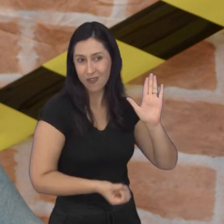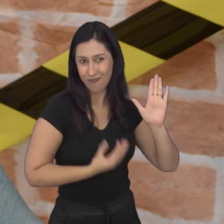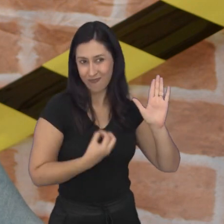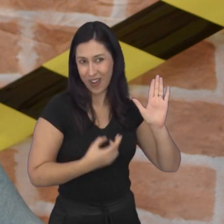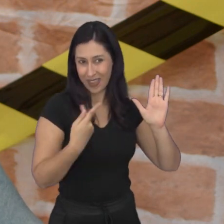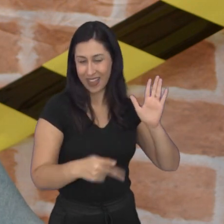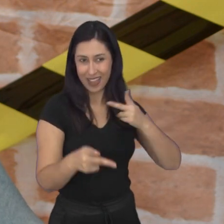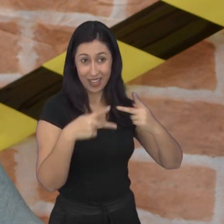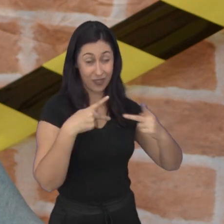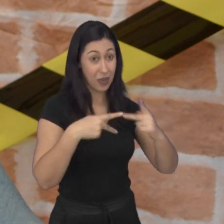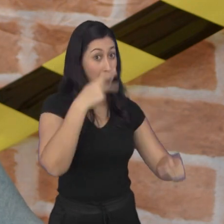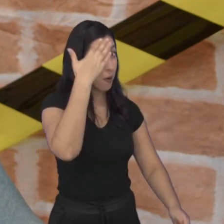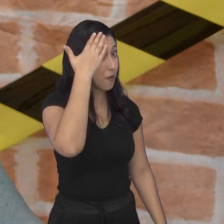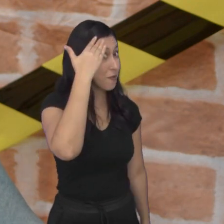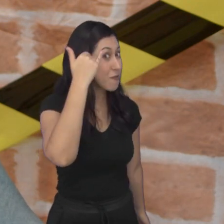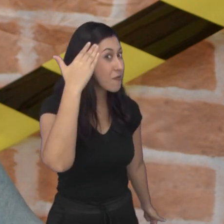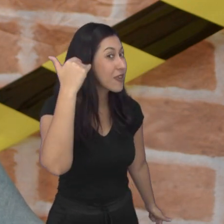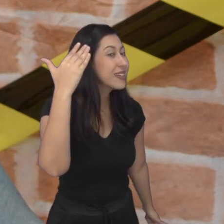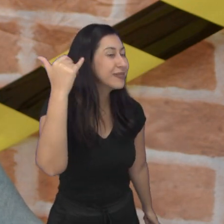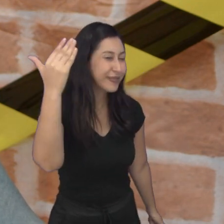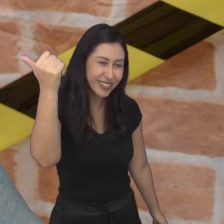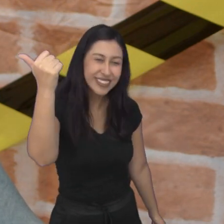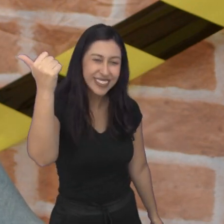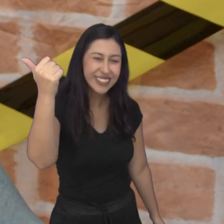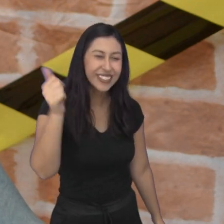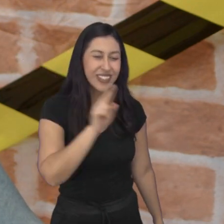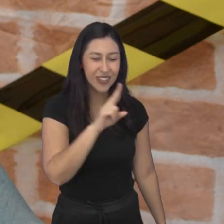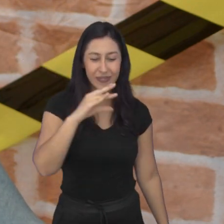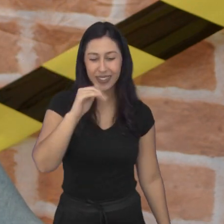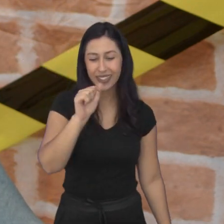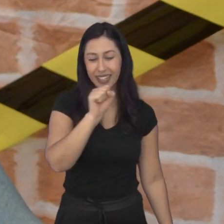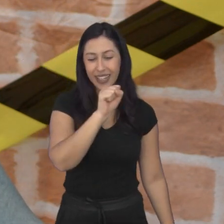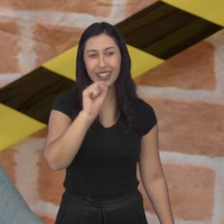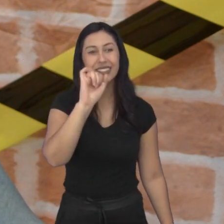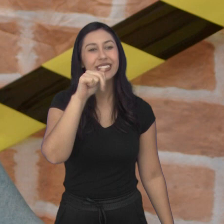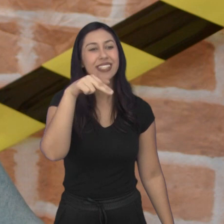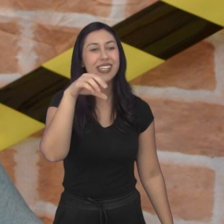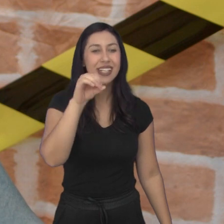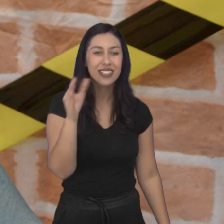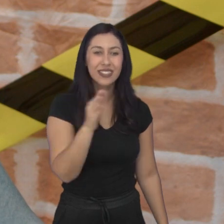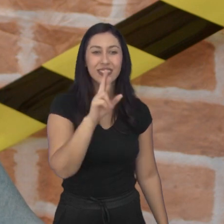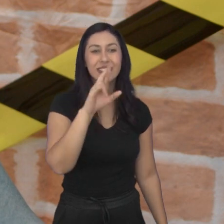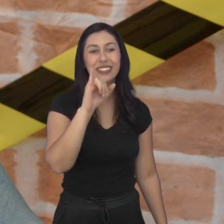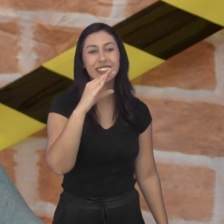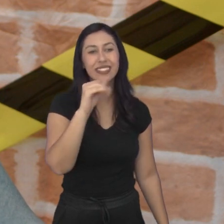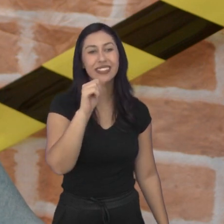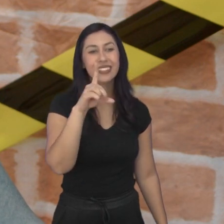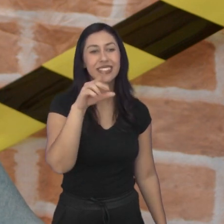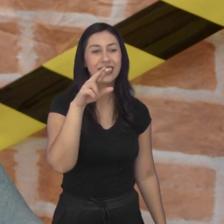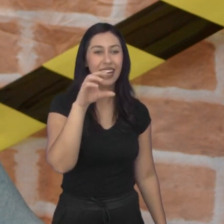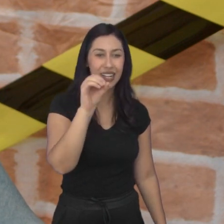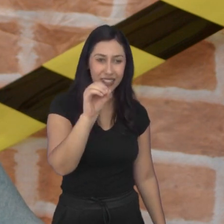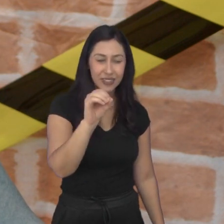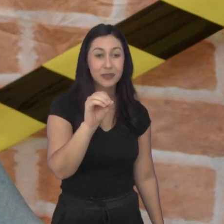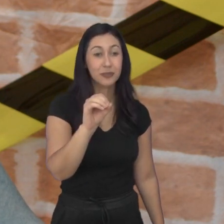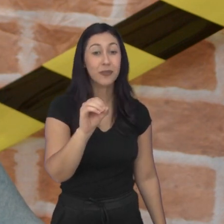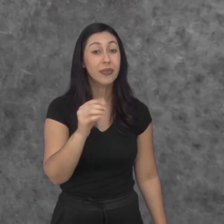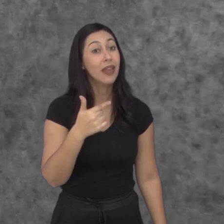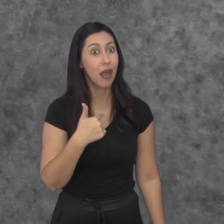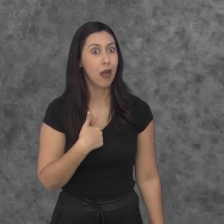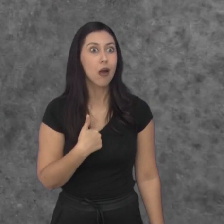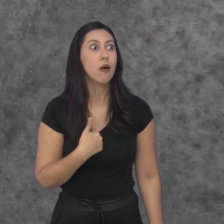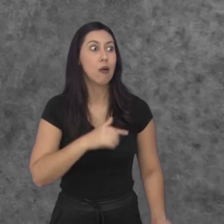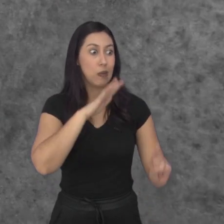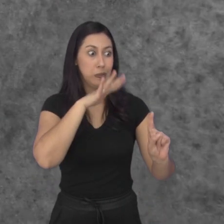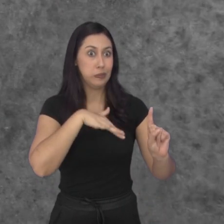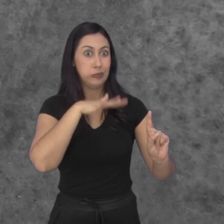essa cidade aqui conhece um pouquinho melhor, que tem um pouquinho mais fama que eu, chamado Cassiano Ricardo. E eu tava numa onda eu sou